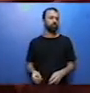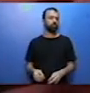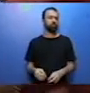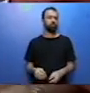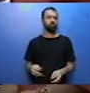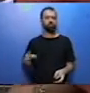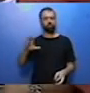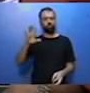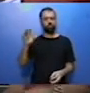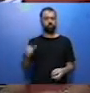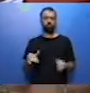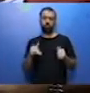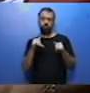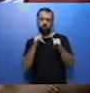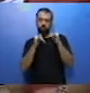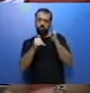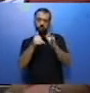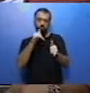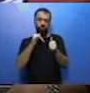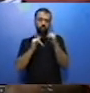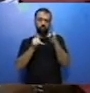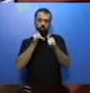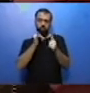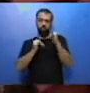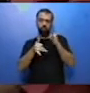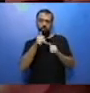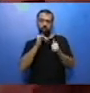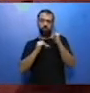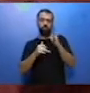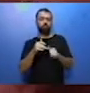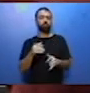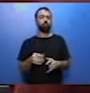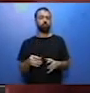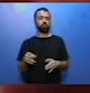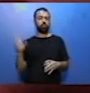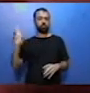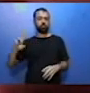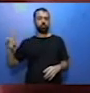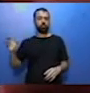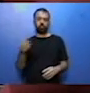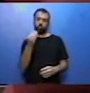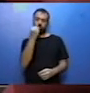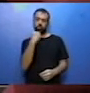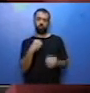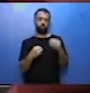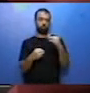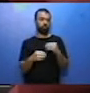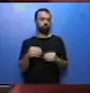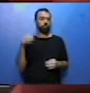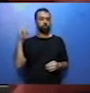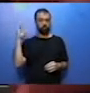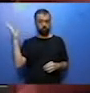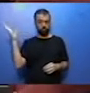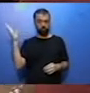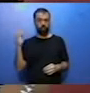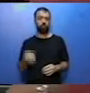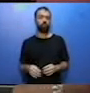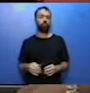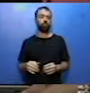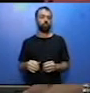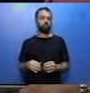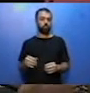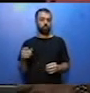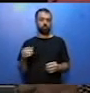nós vamos ter toda essa energia através da nossa alimentação alimentos ricos em fonte de energia